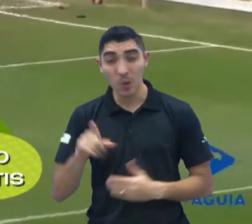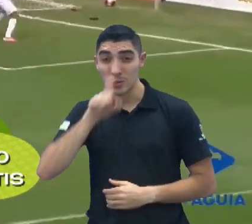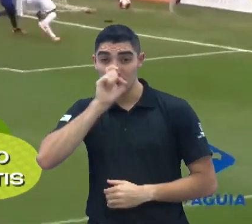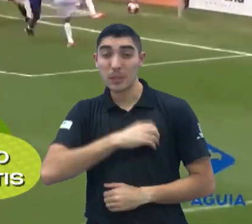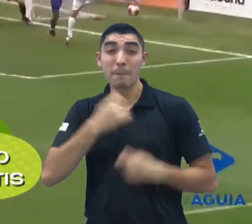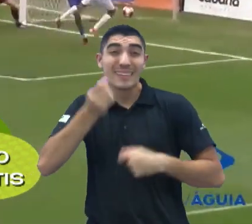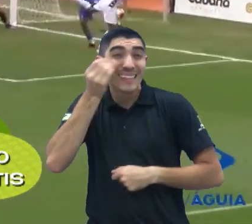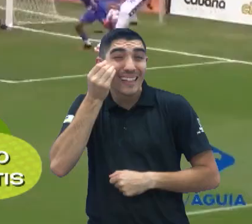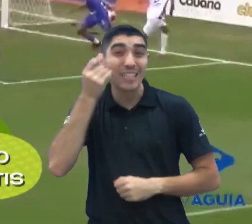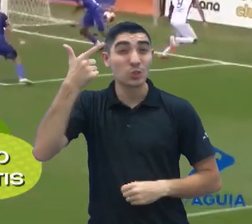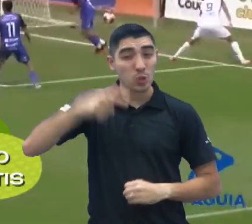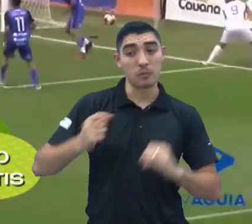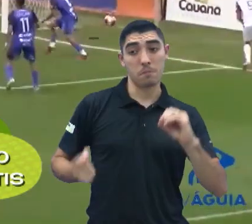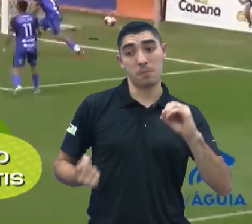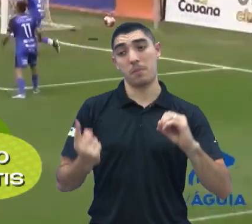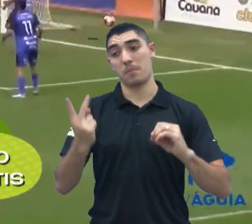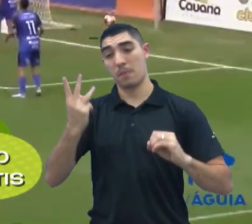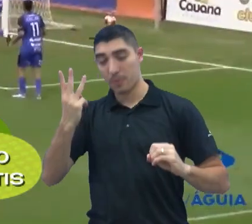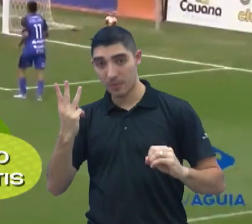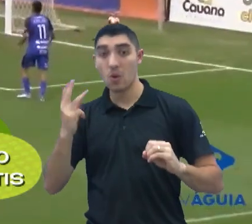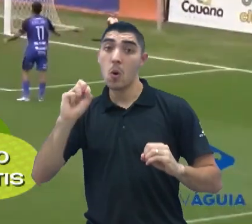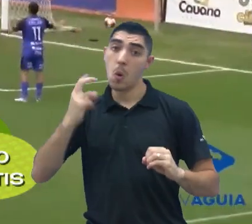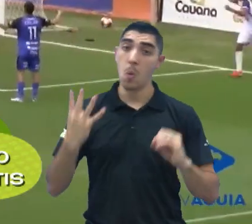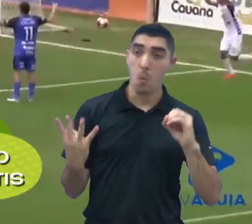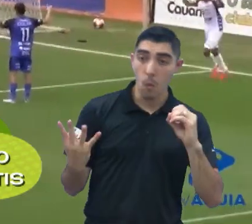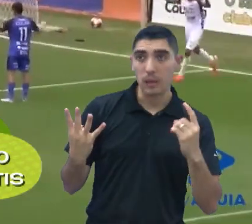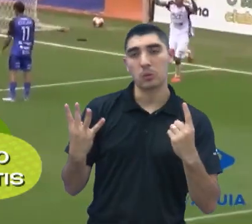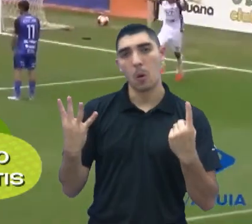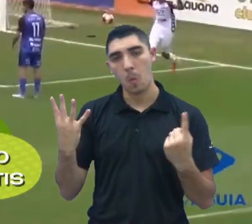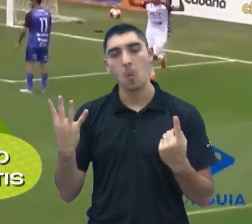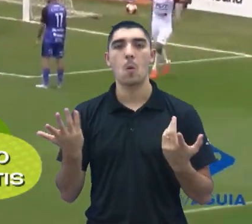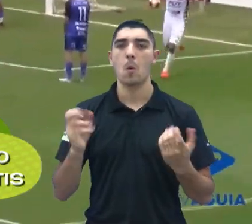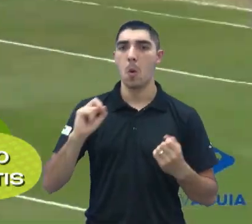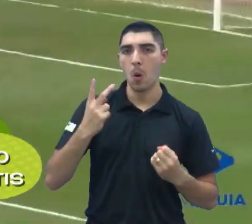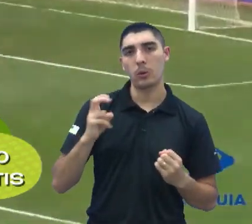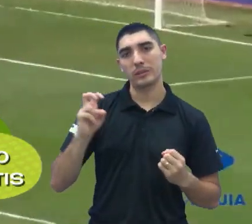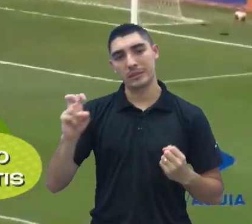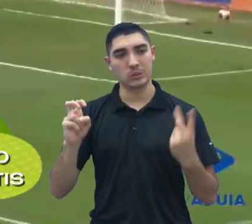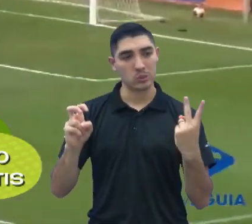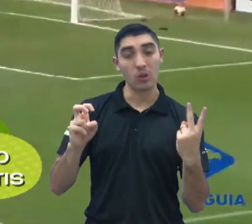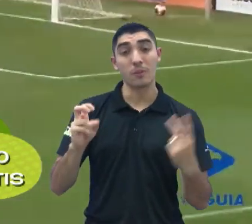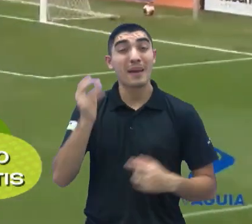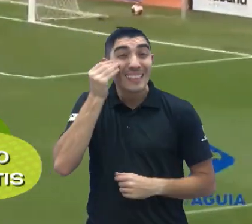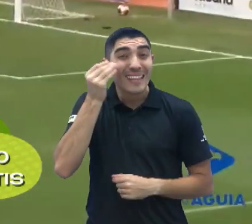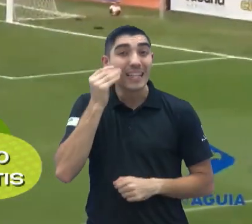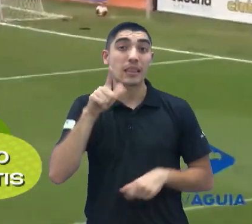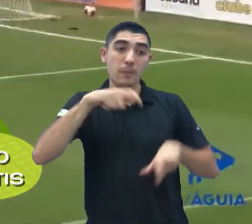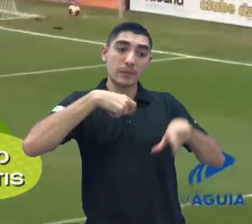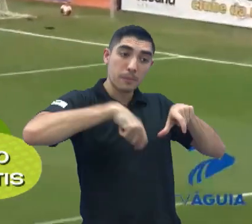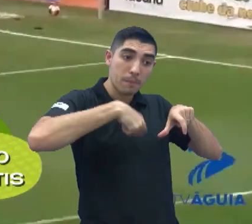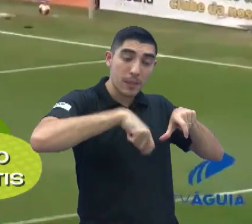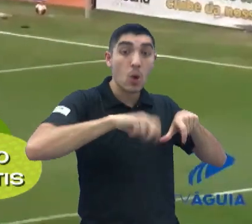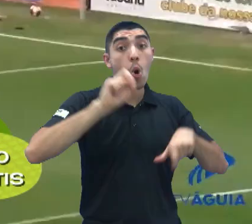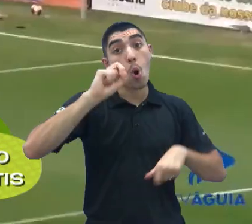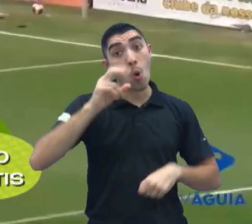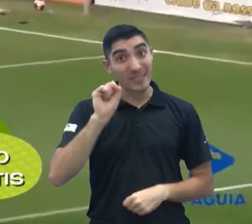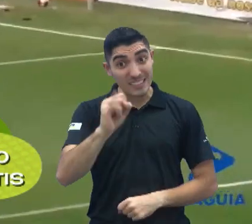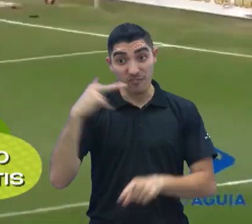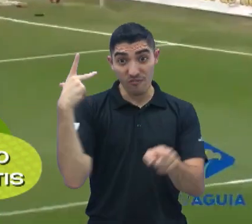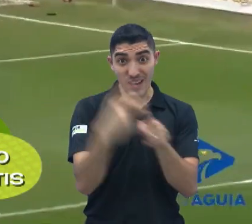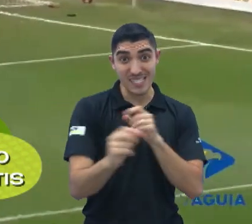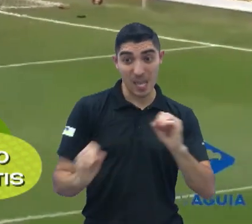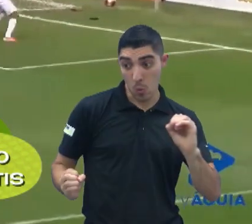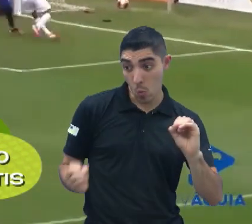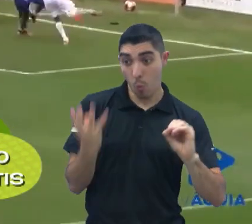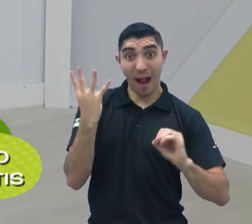diferença. 3-0, 4-1, 5-2 para levar a decisão para os pênaltis ou uma vitória por 4 gols de diferença para